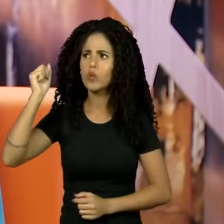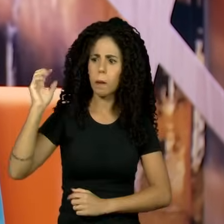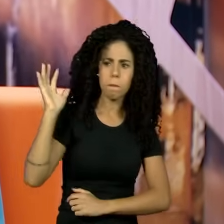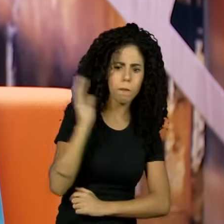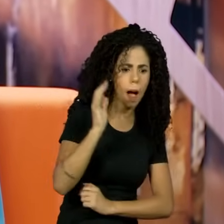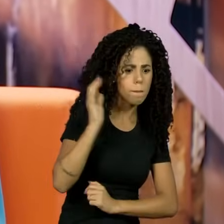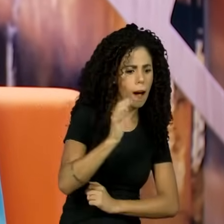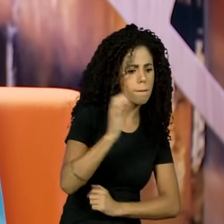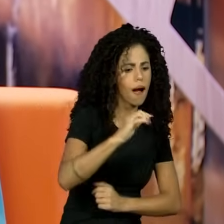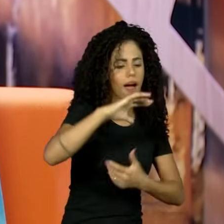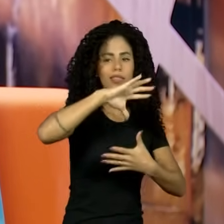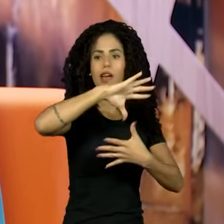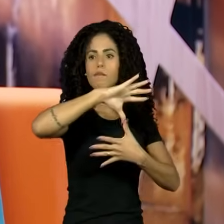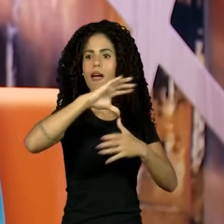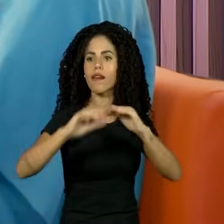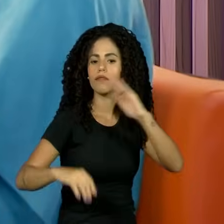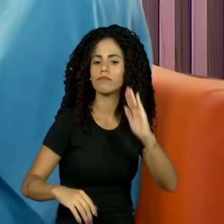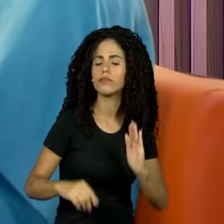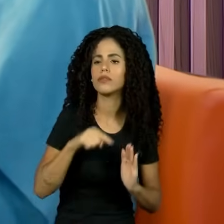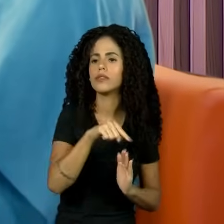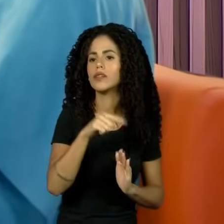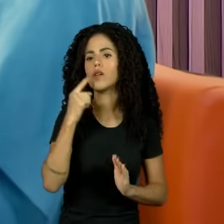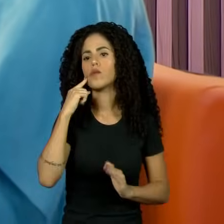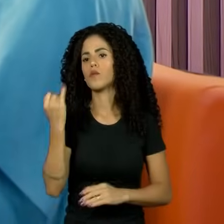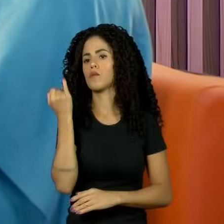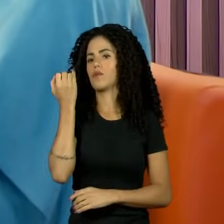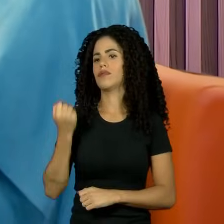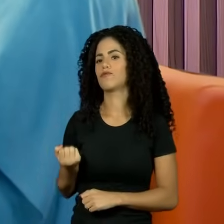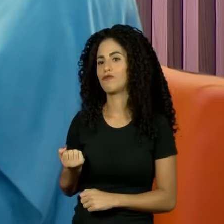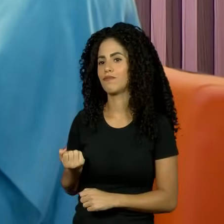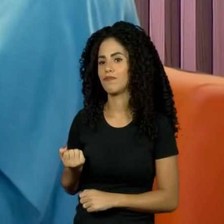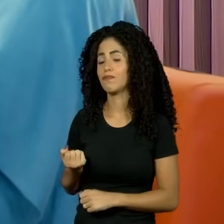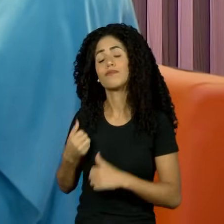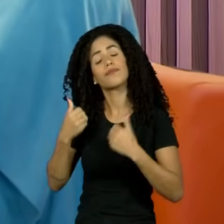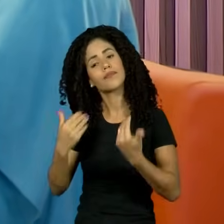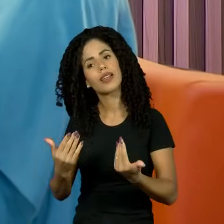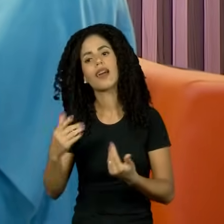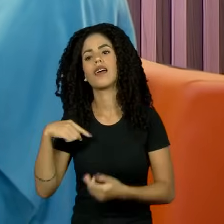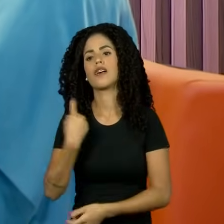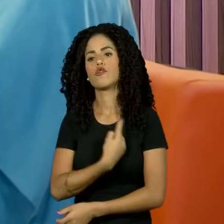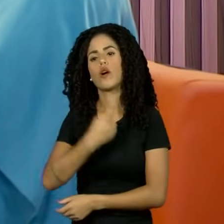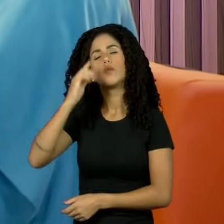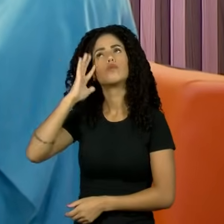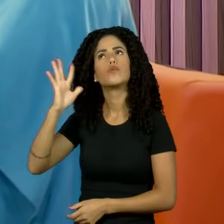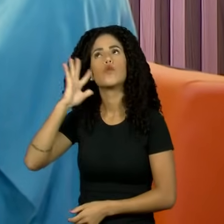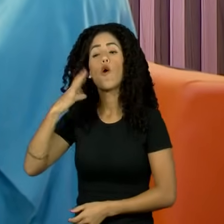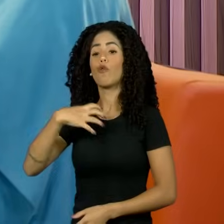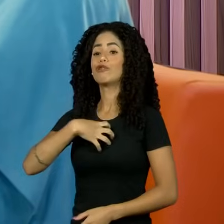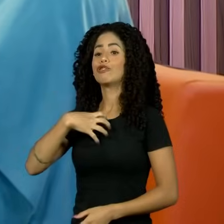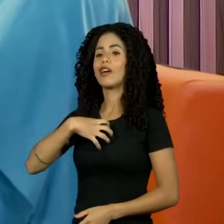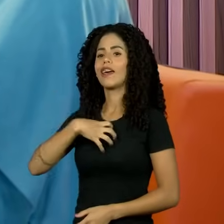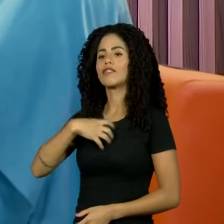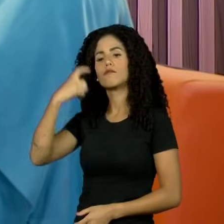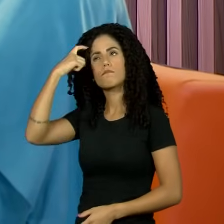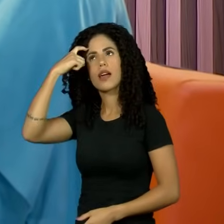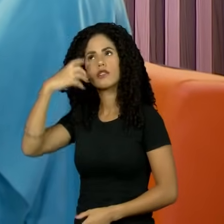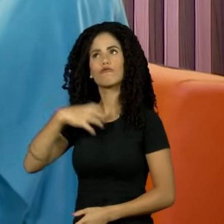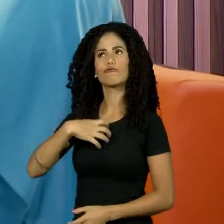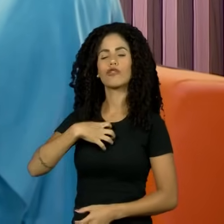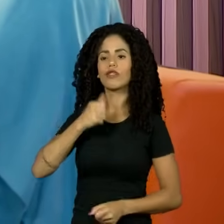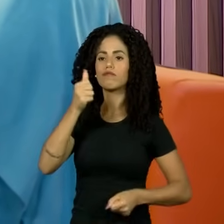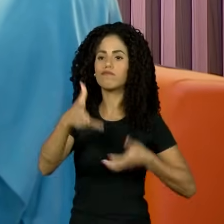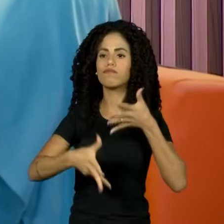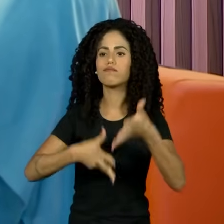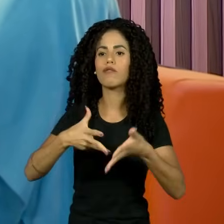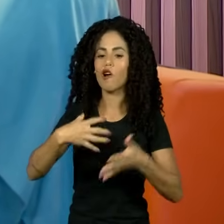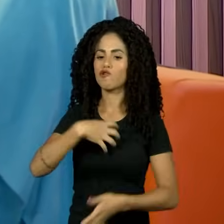ela vai dizer é que se trata-se de uma matriz civilizatória, que está nas formas de pensar, nas formas de falar, e que a empresa colonial